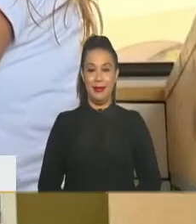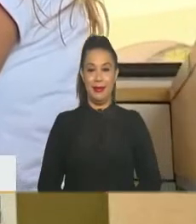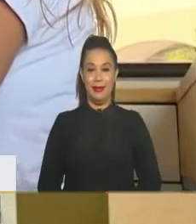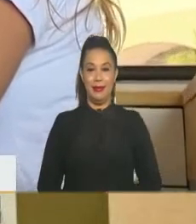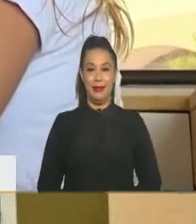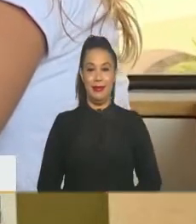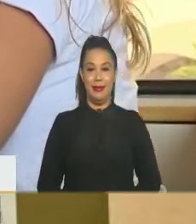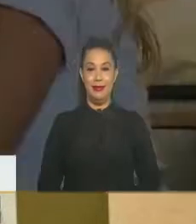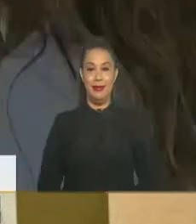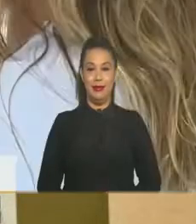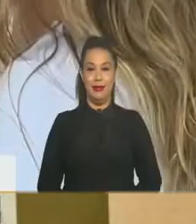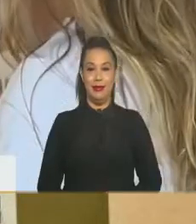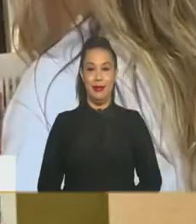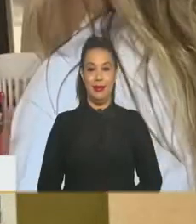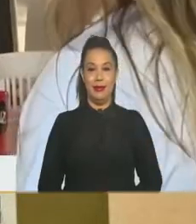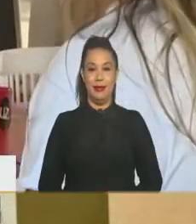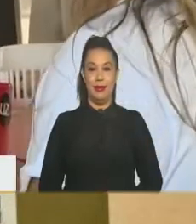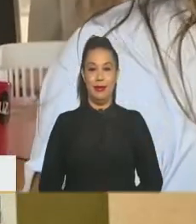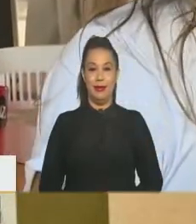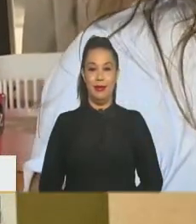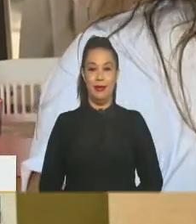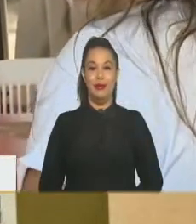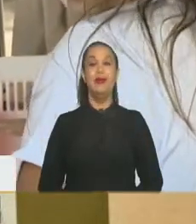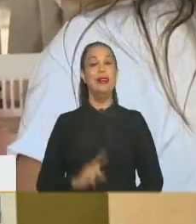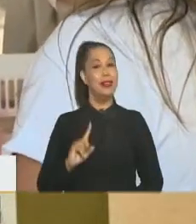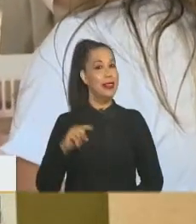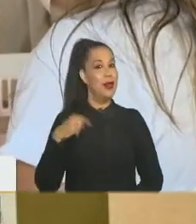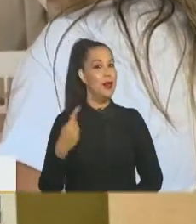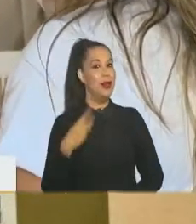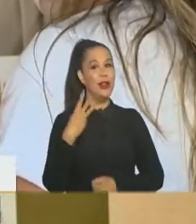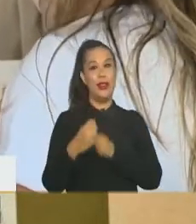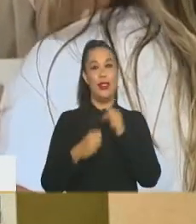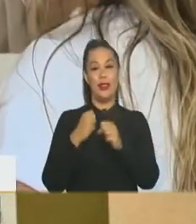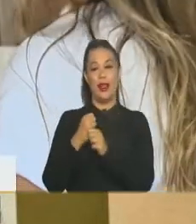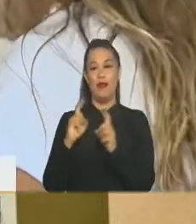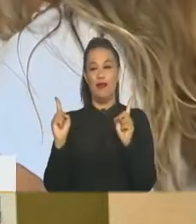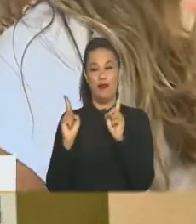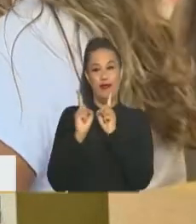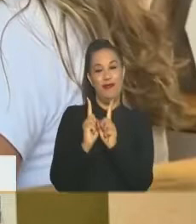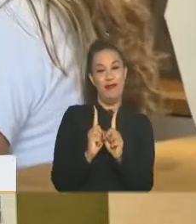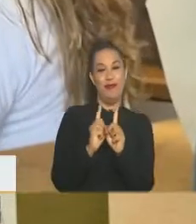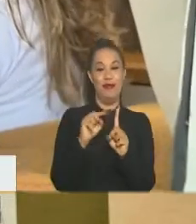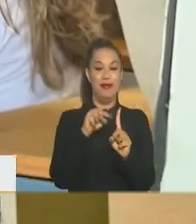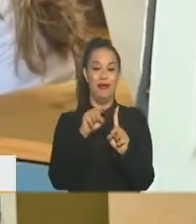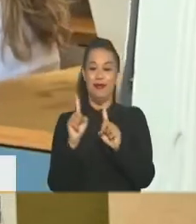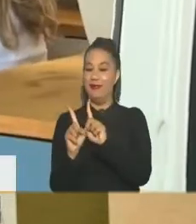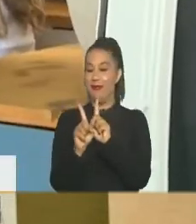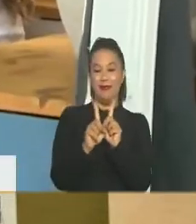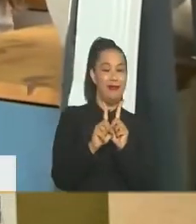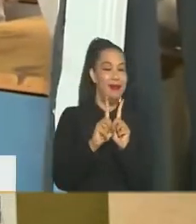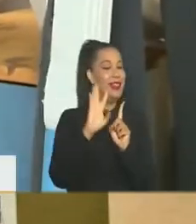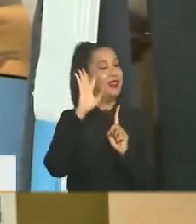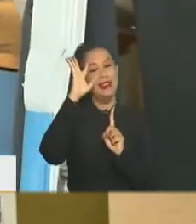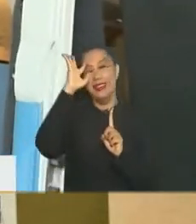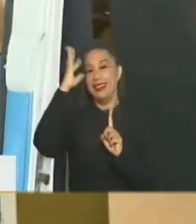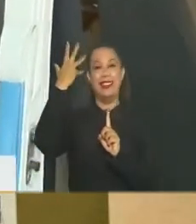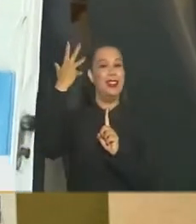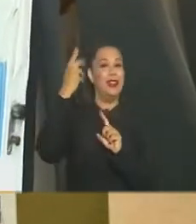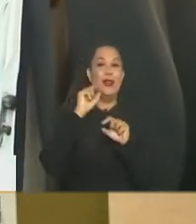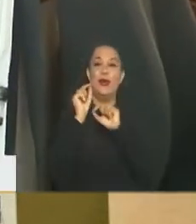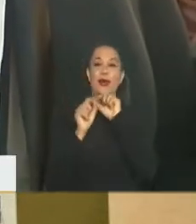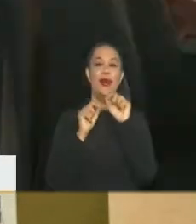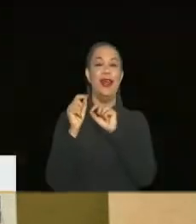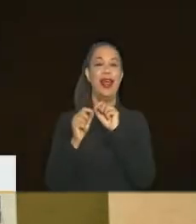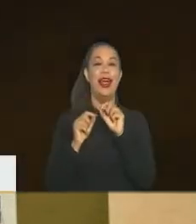de um casal de Salvador, que inclusive se conheceu pela internet e decidiu viajar pelo Brasil e pelos